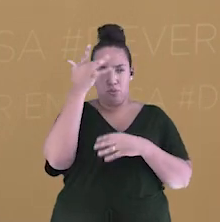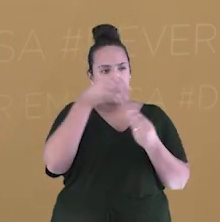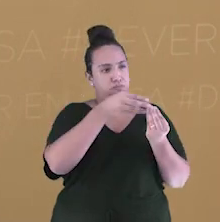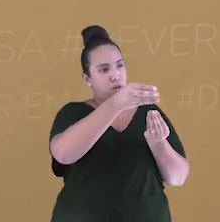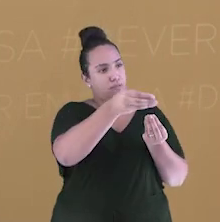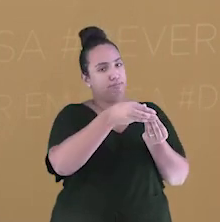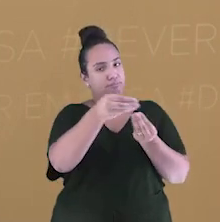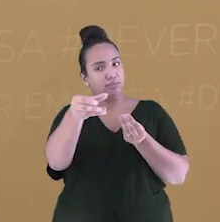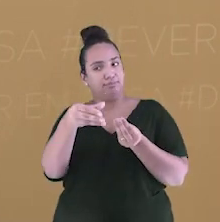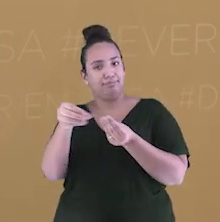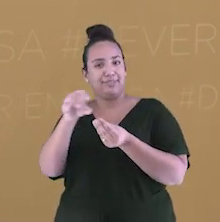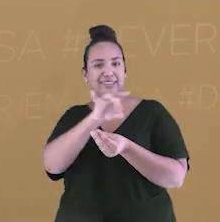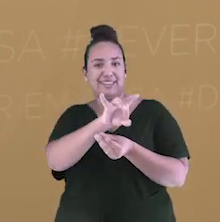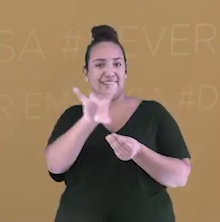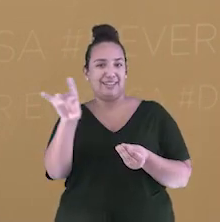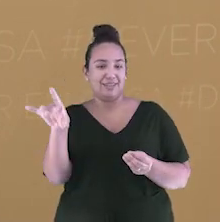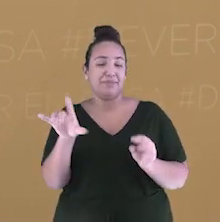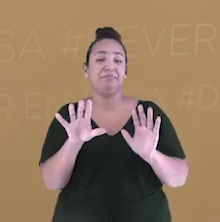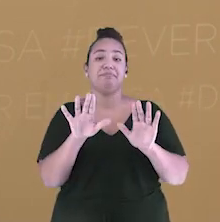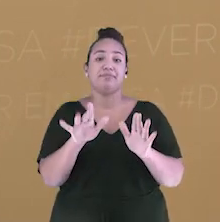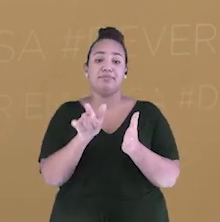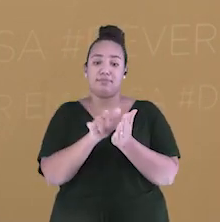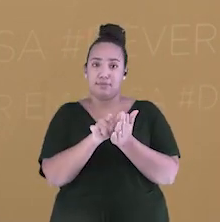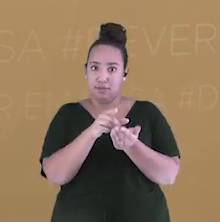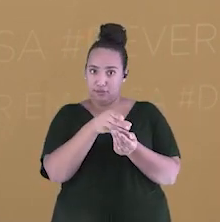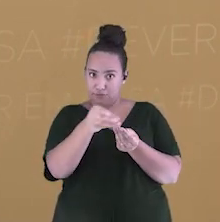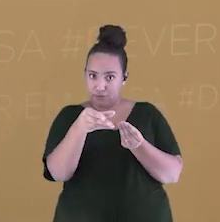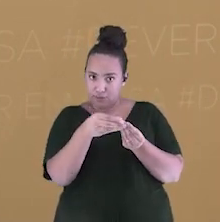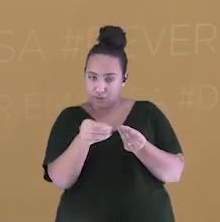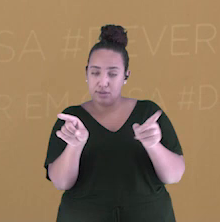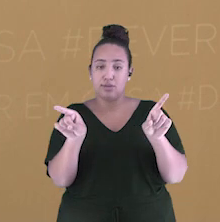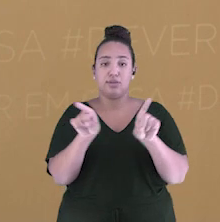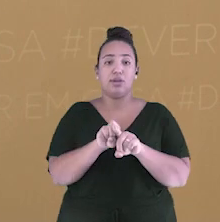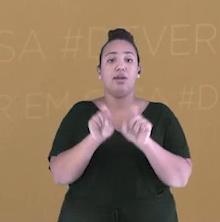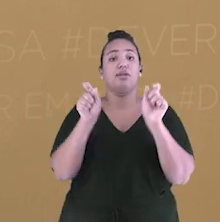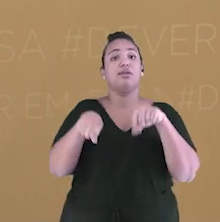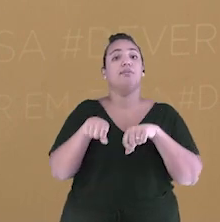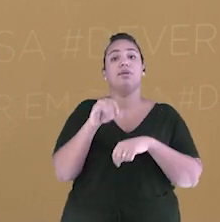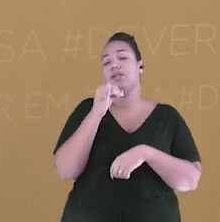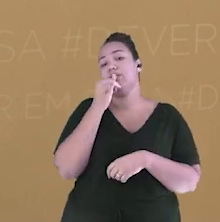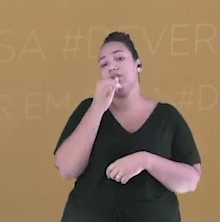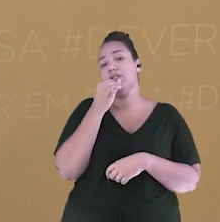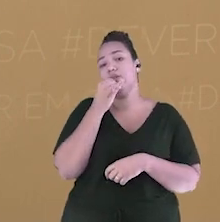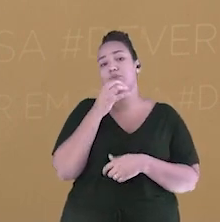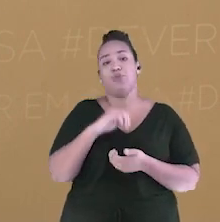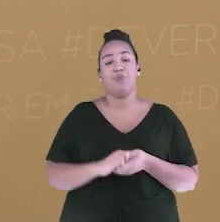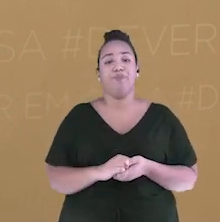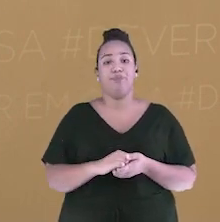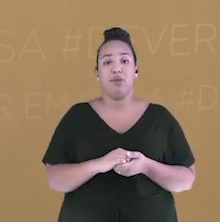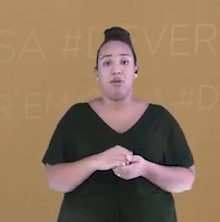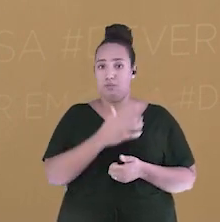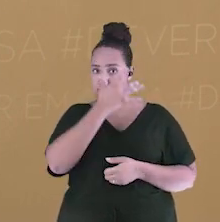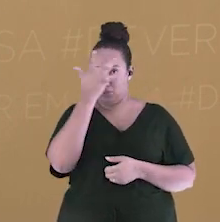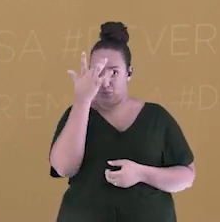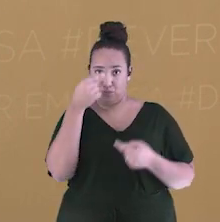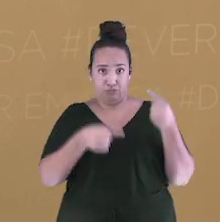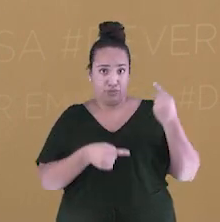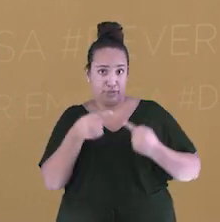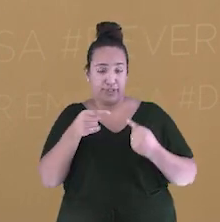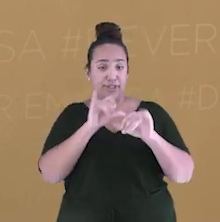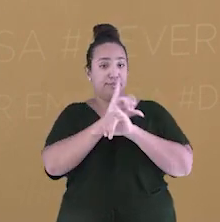distribuí-los na rua. Mas o folheto também serve, por exemplo, para divulgar a candidatura de